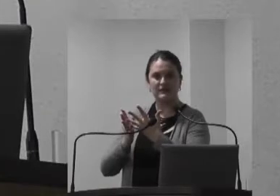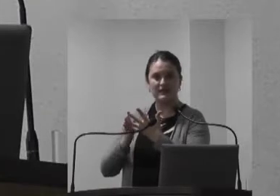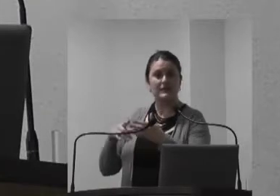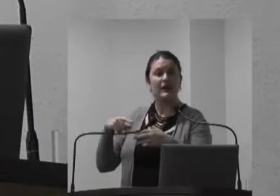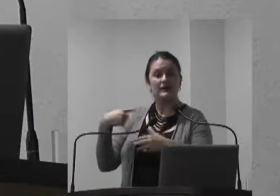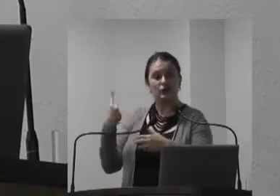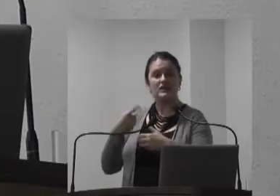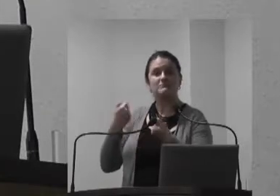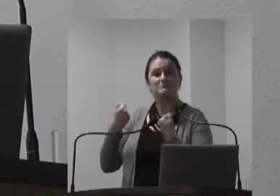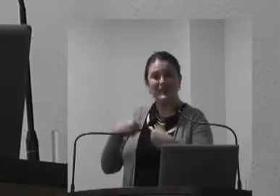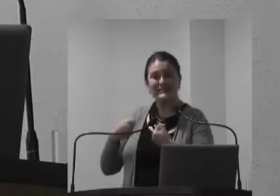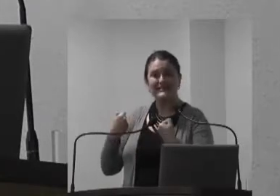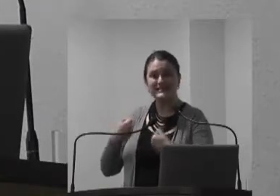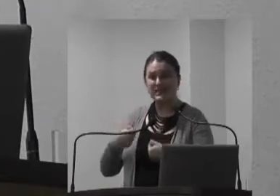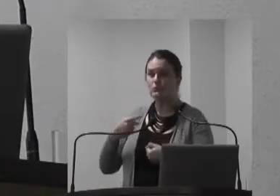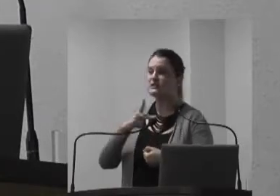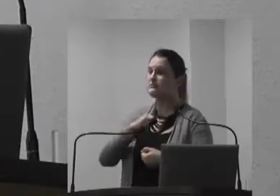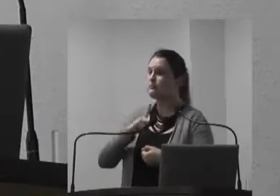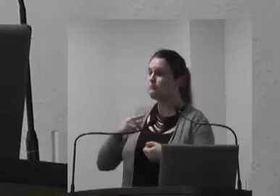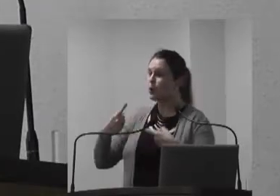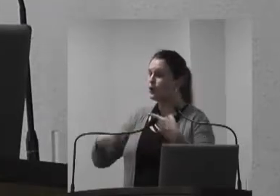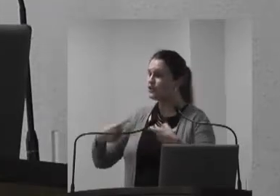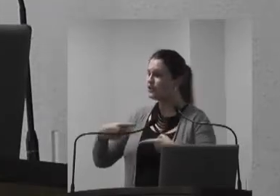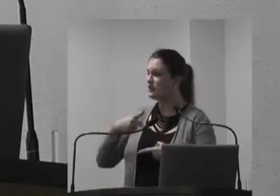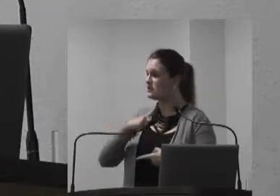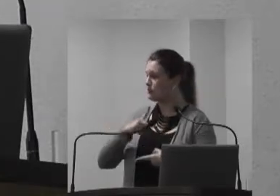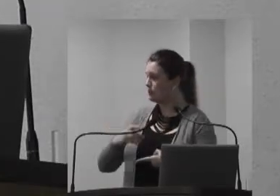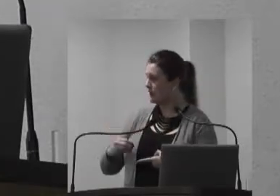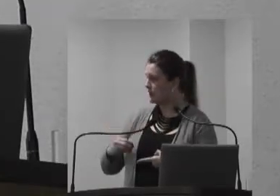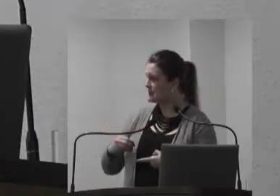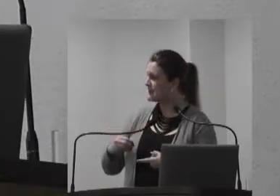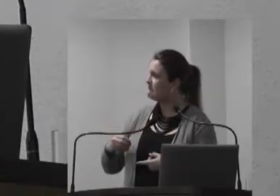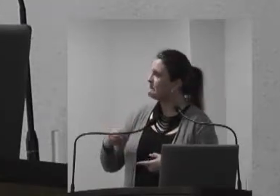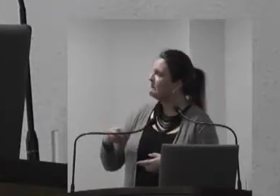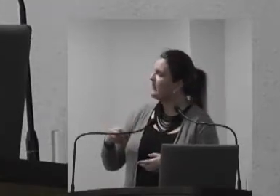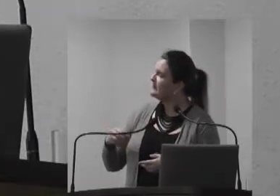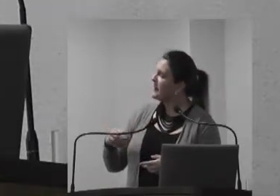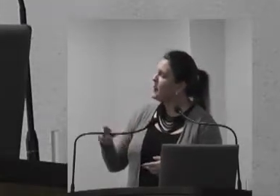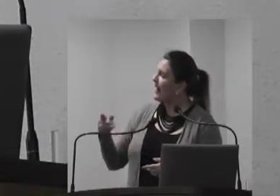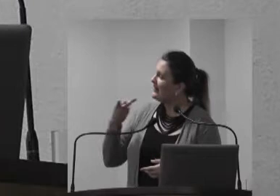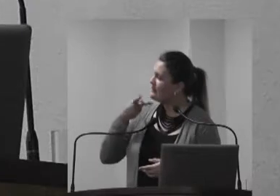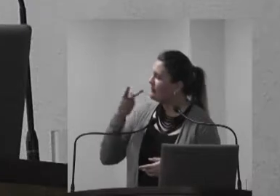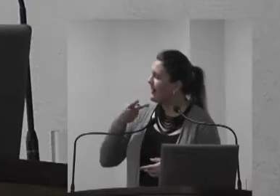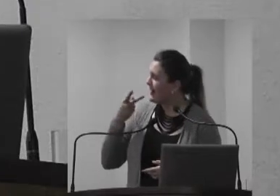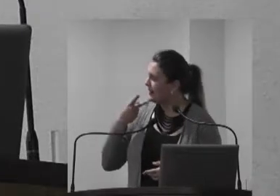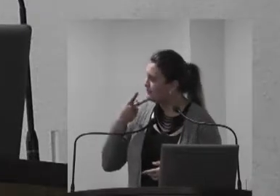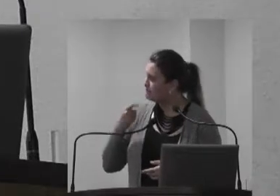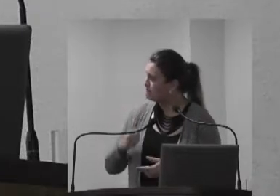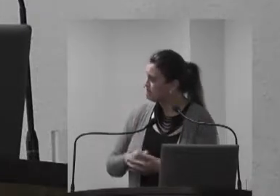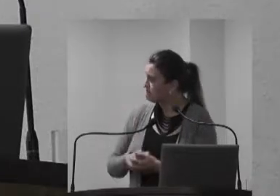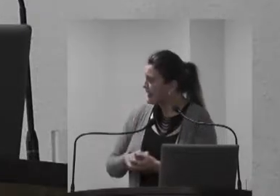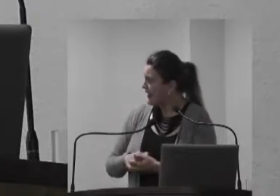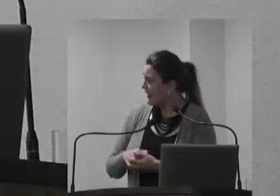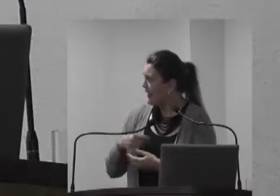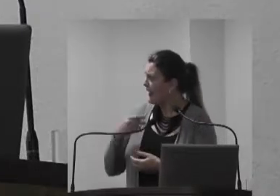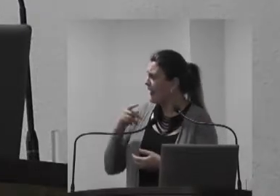a língua de sinais. Então, nós precisamos de políticas públicas. Então, aqui